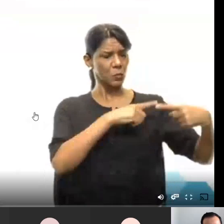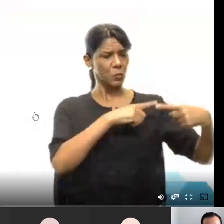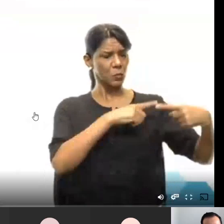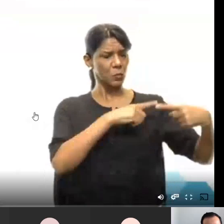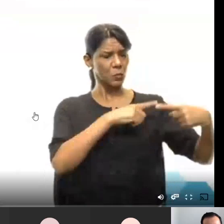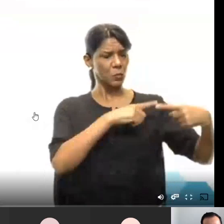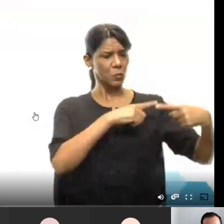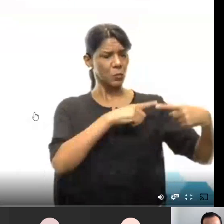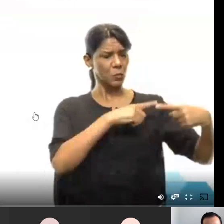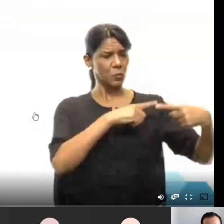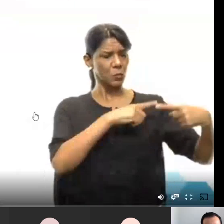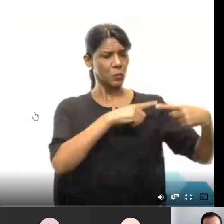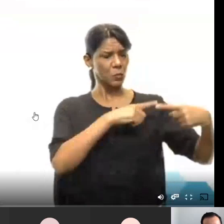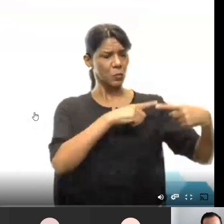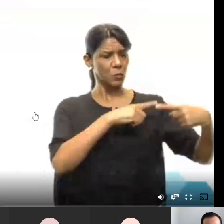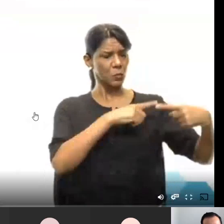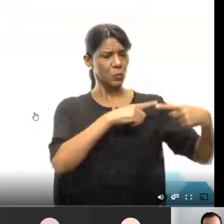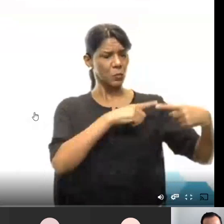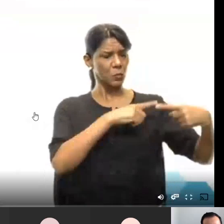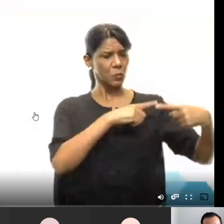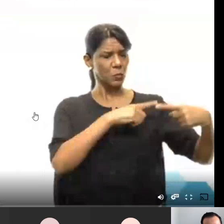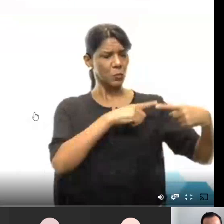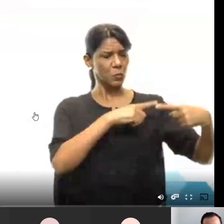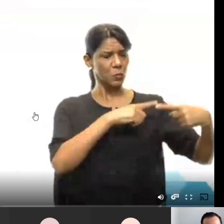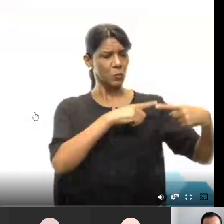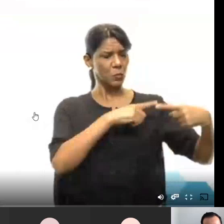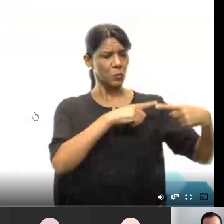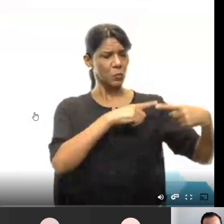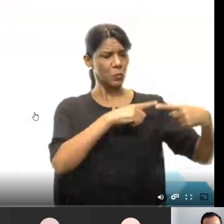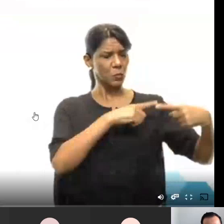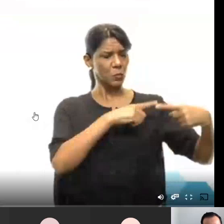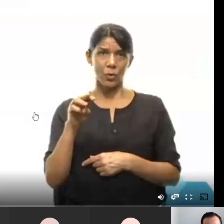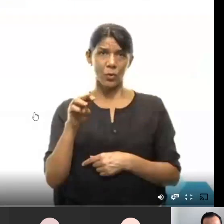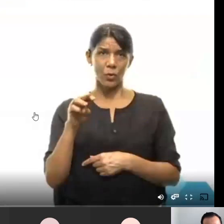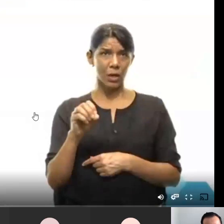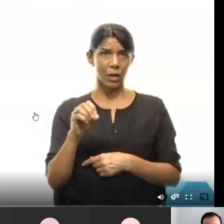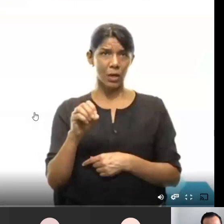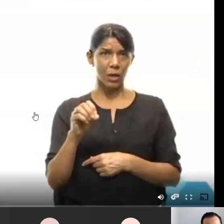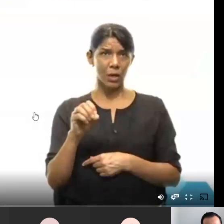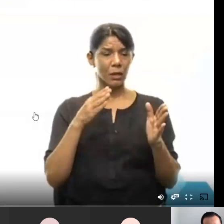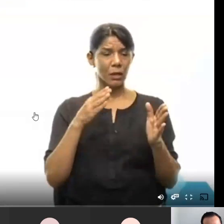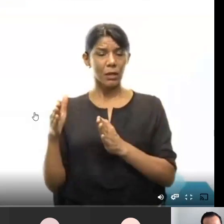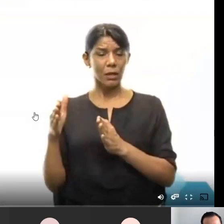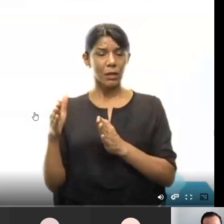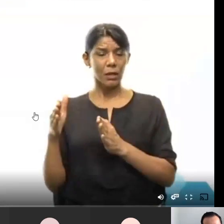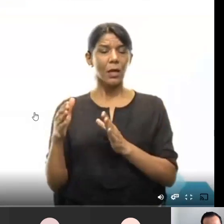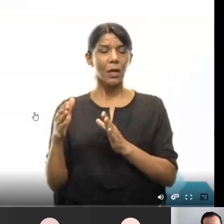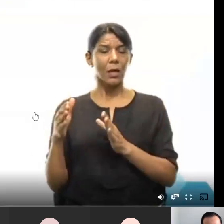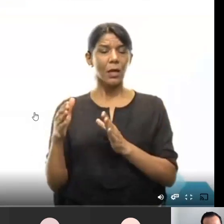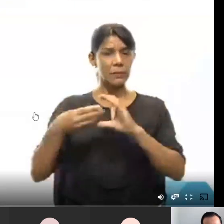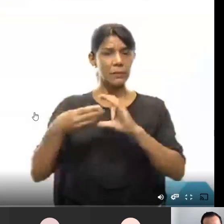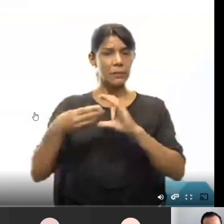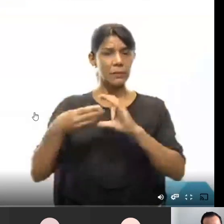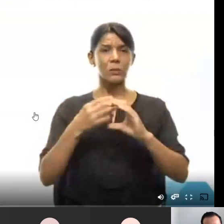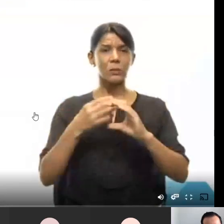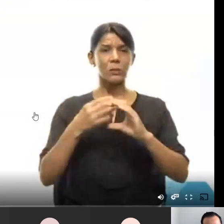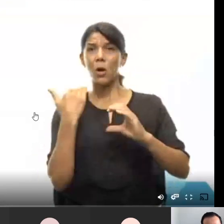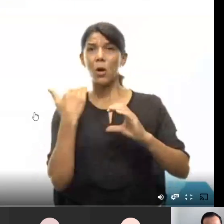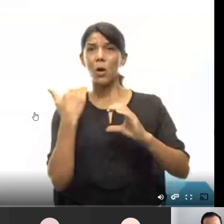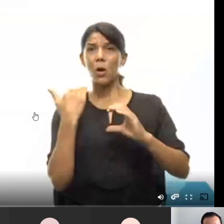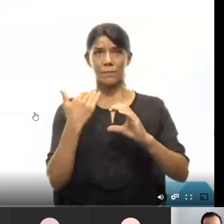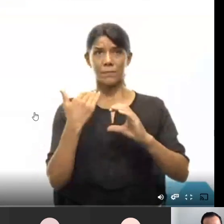até mesmo instabilidade genômica para promoção de morte celular, certo? Então,